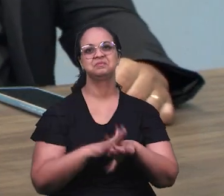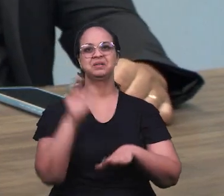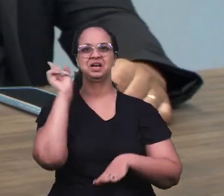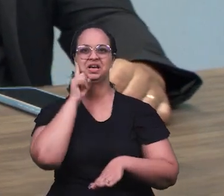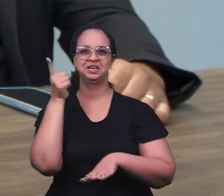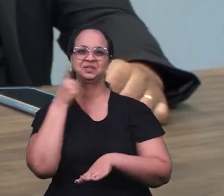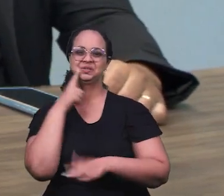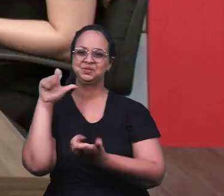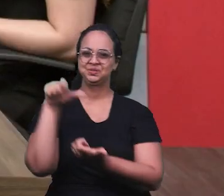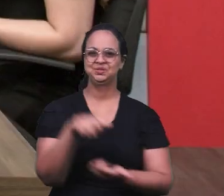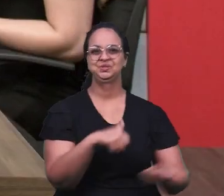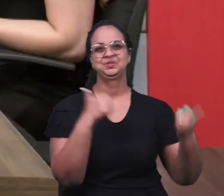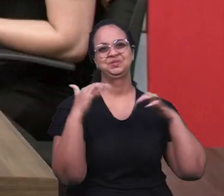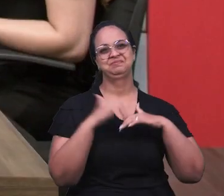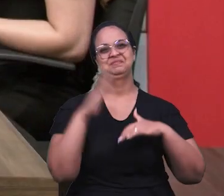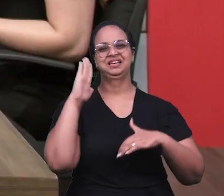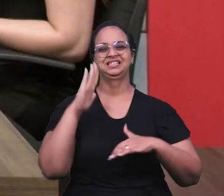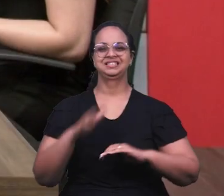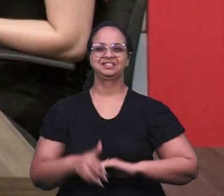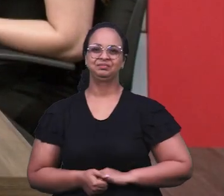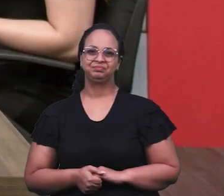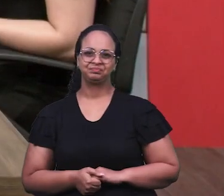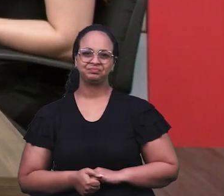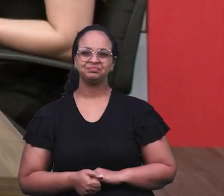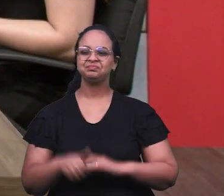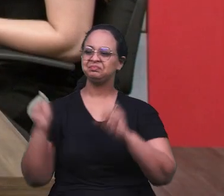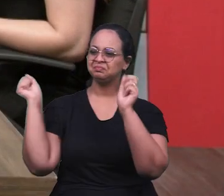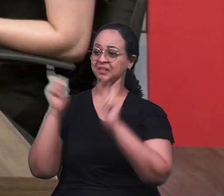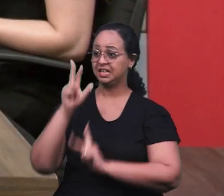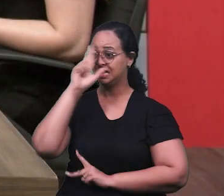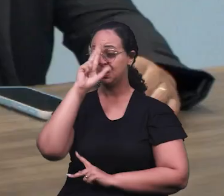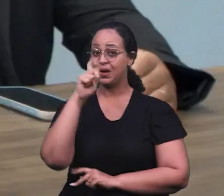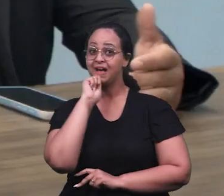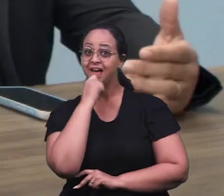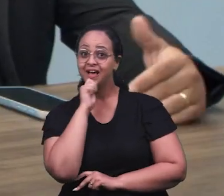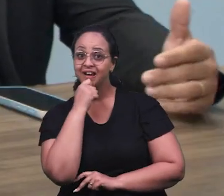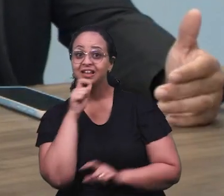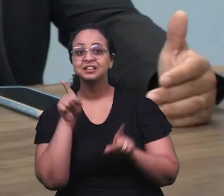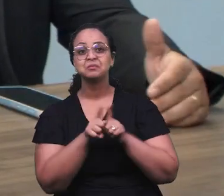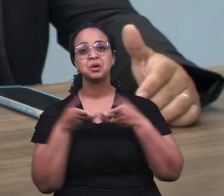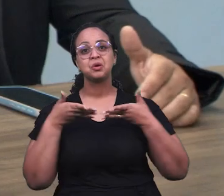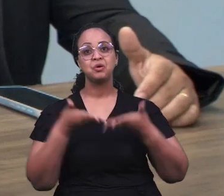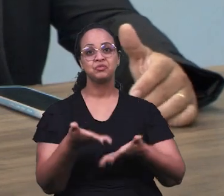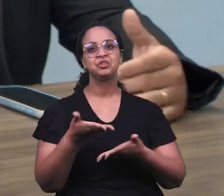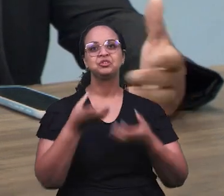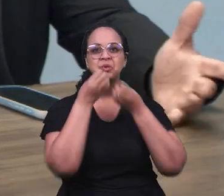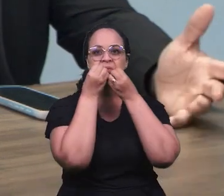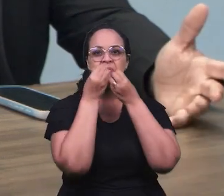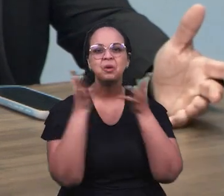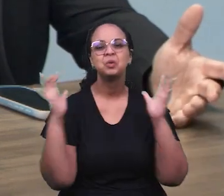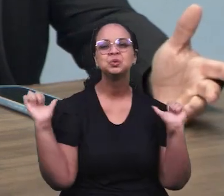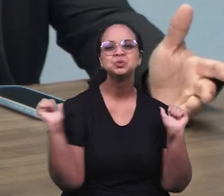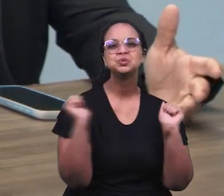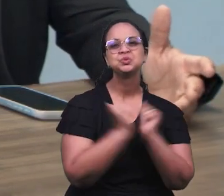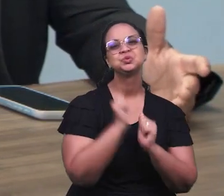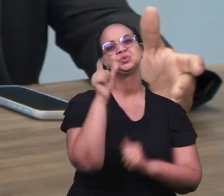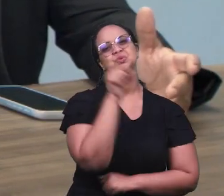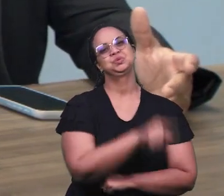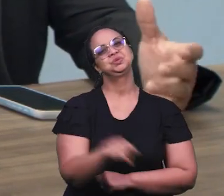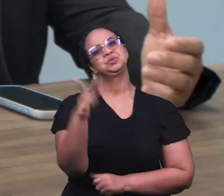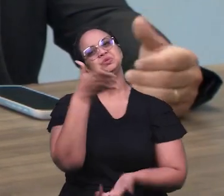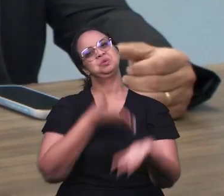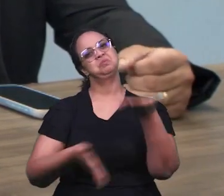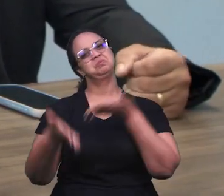batizamos até agora. Amém, glória a Deus. Alain, muito obrigada, Pai do Senhor. Obrigado pelo convite mais uma vez. É sempre um prazer estar aqui com os irmãos, compartilhando aquilo que a